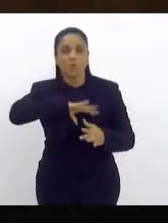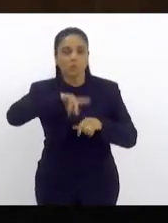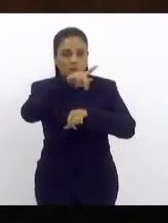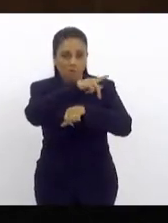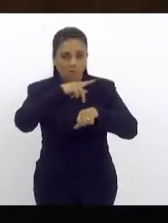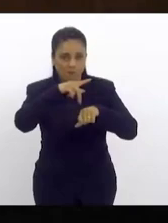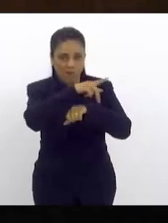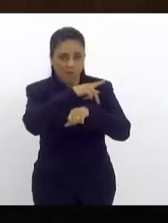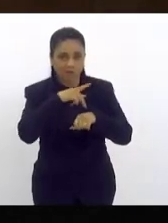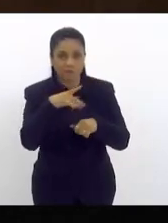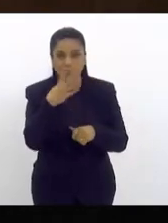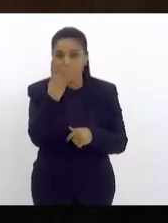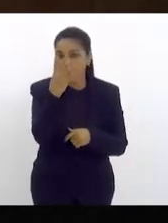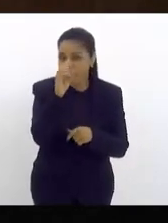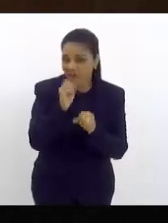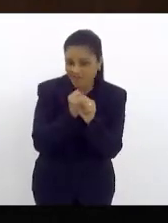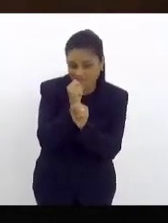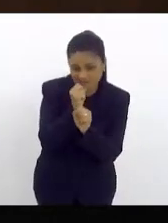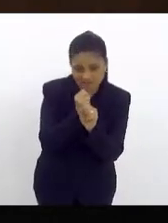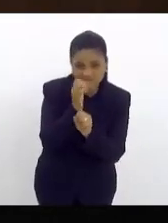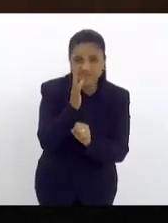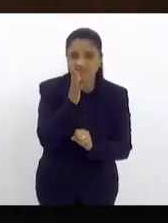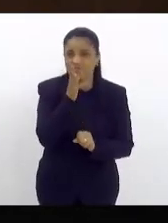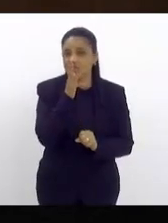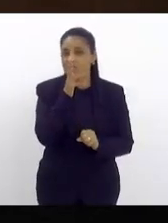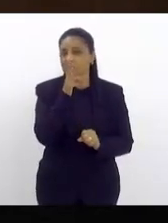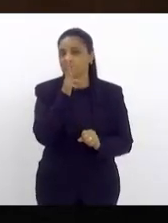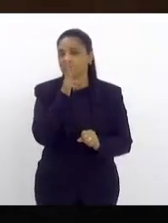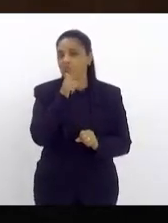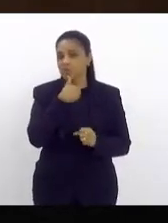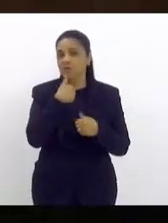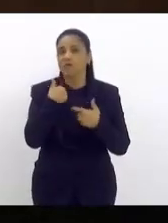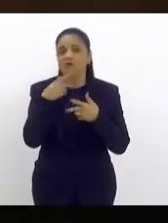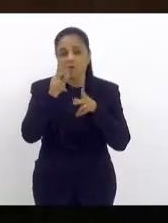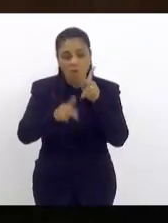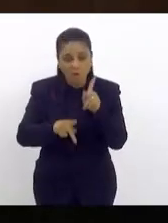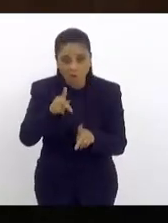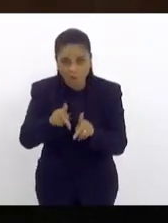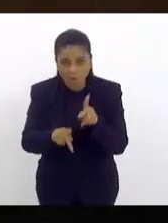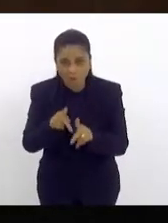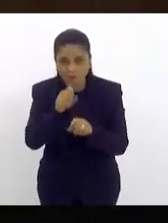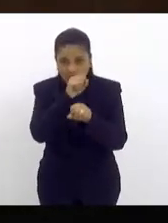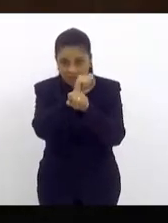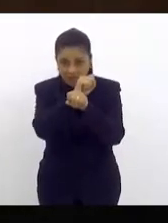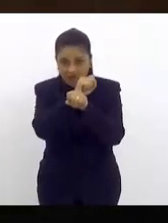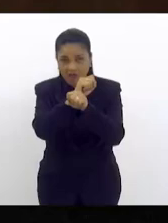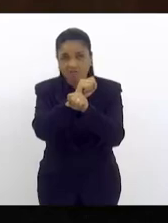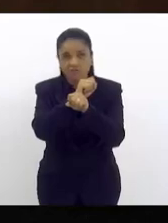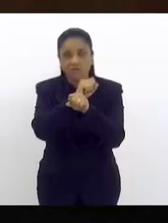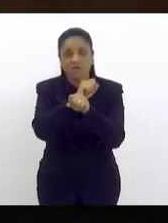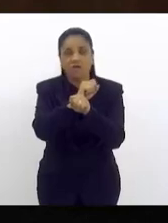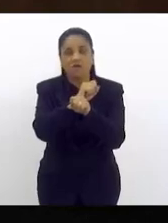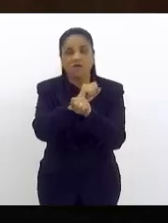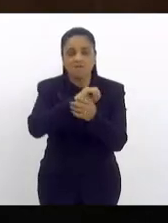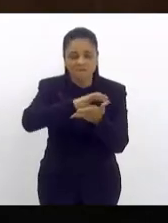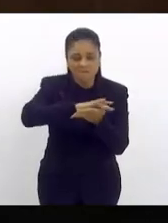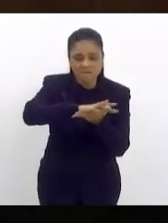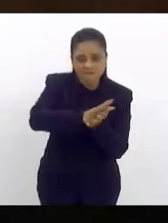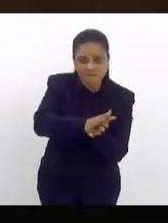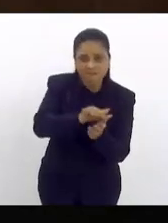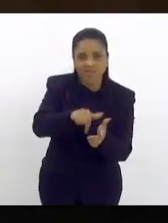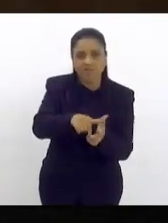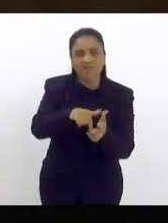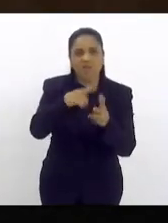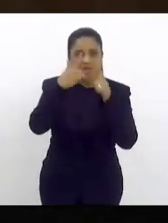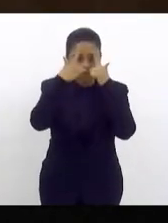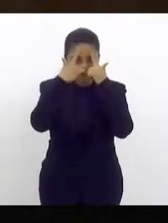mais de 40 anos de que levou aquele aquela população Além de A submissão de uma série de serviços